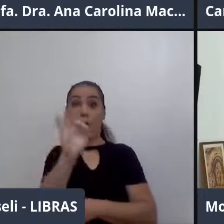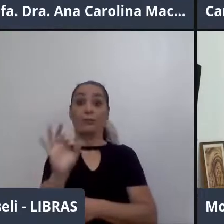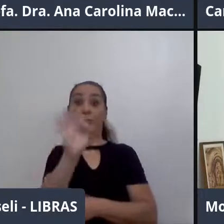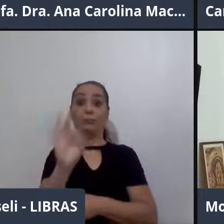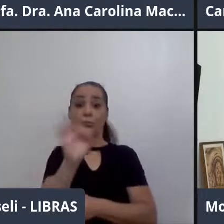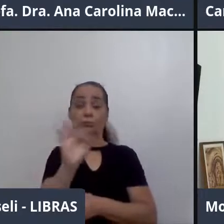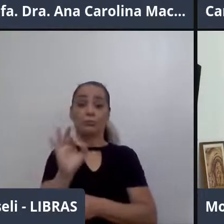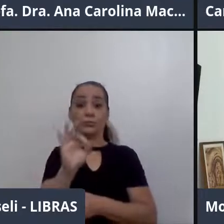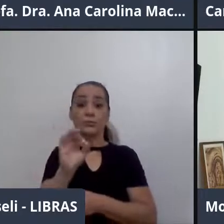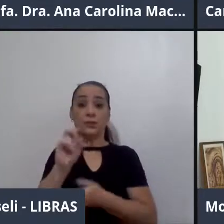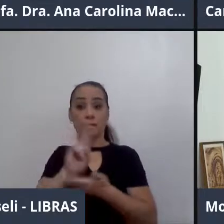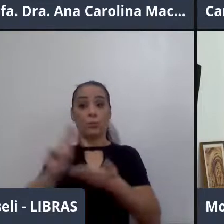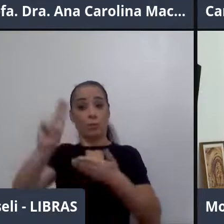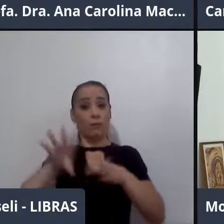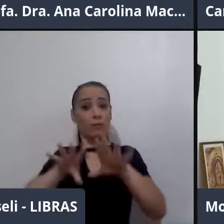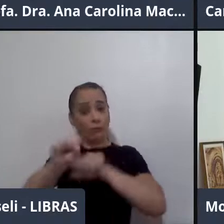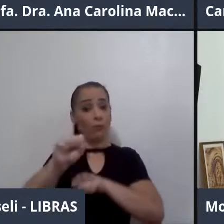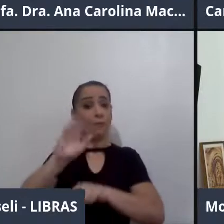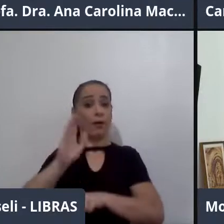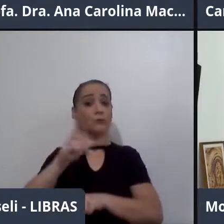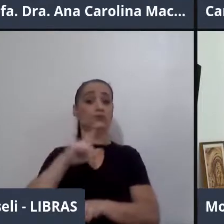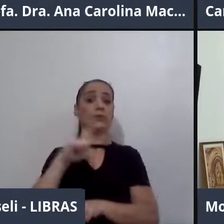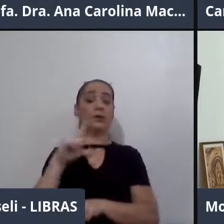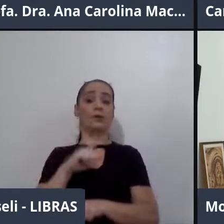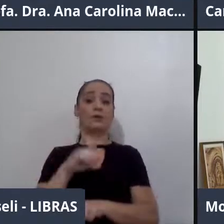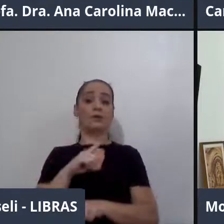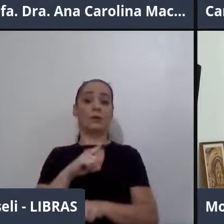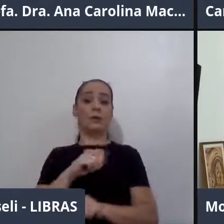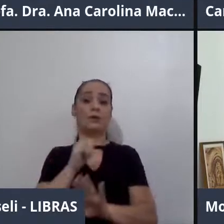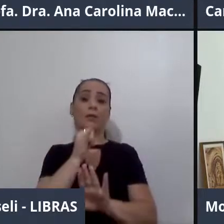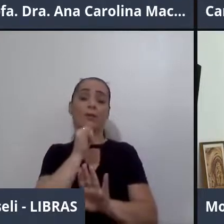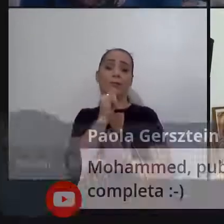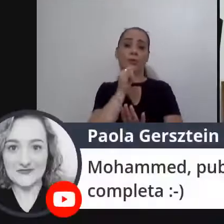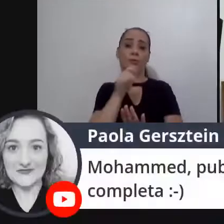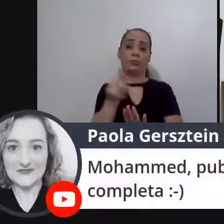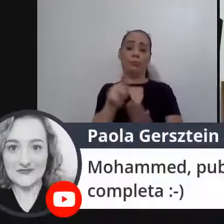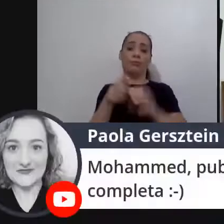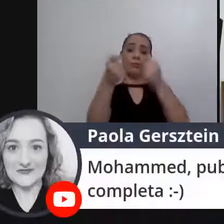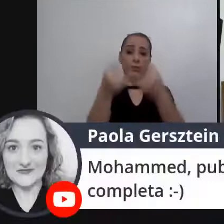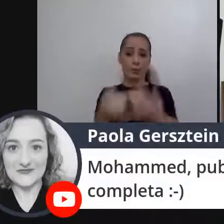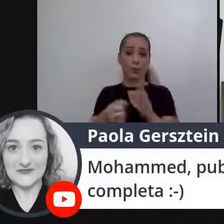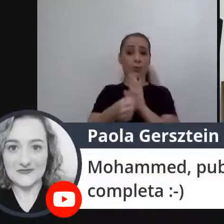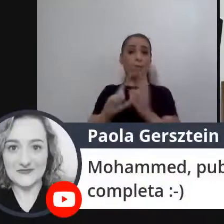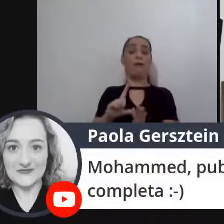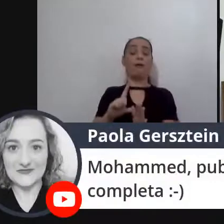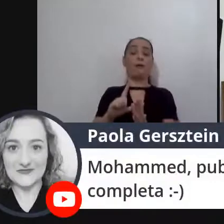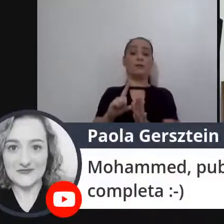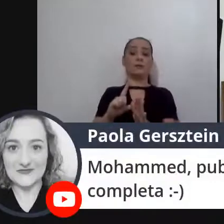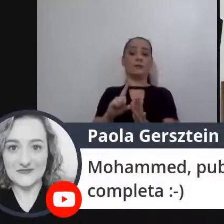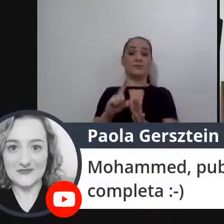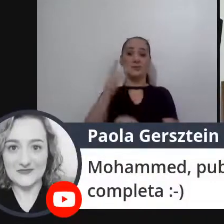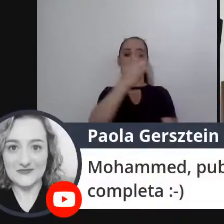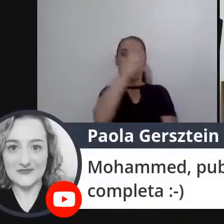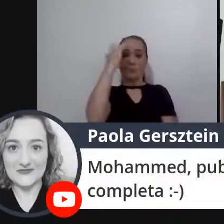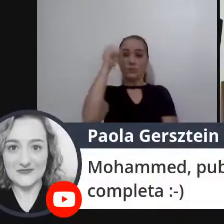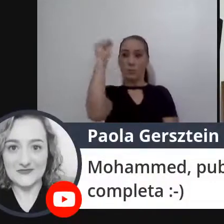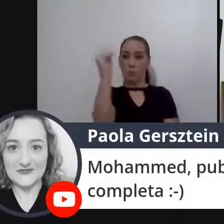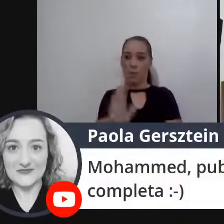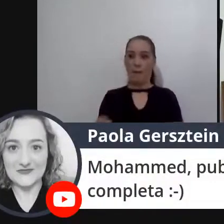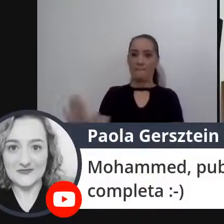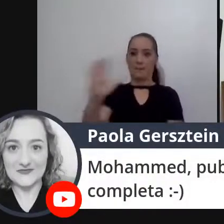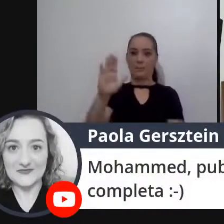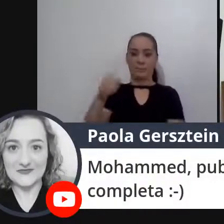estamos falando de pessoas que têm, como o professor bem disse, pessoas que o Brasil não investiu na educação dessas